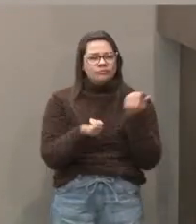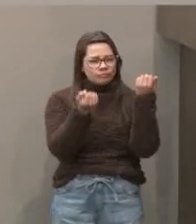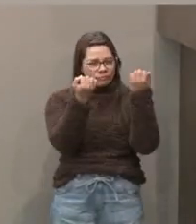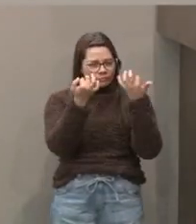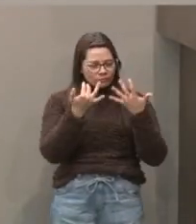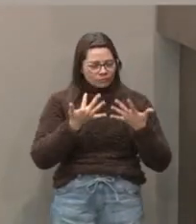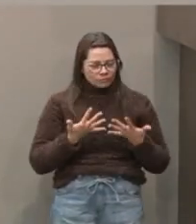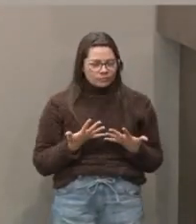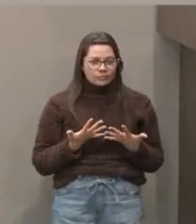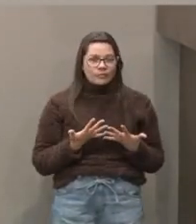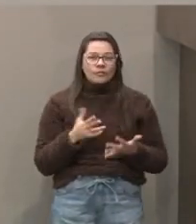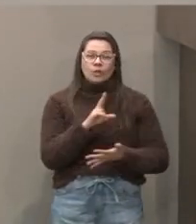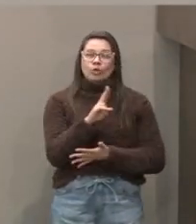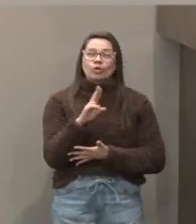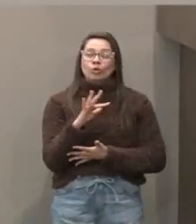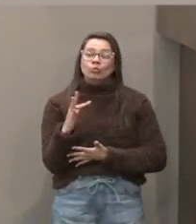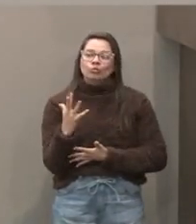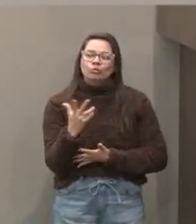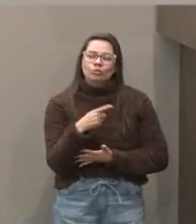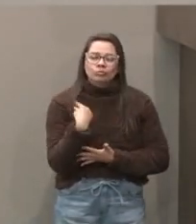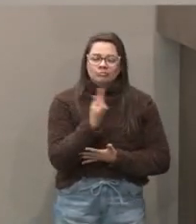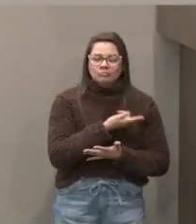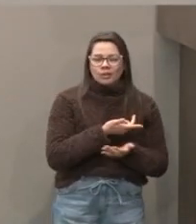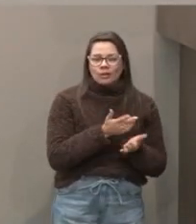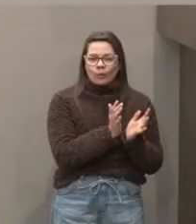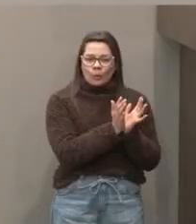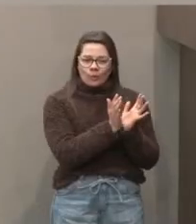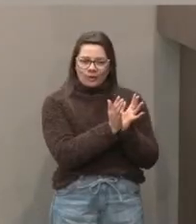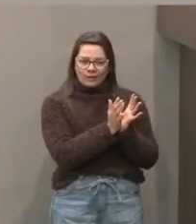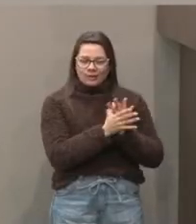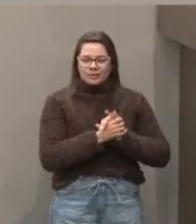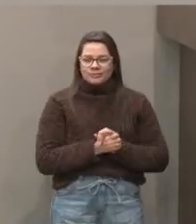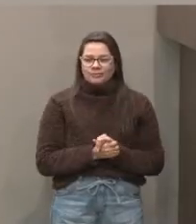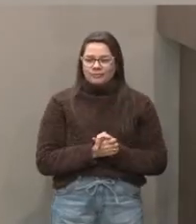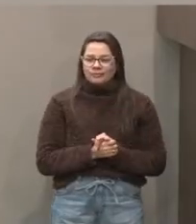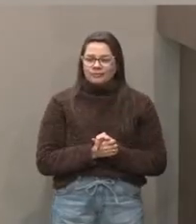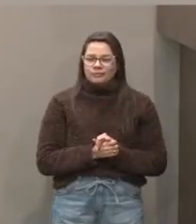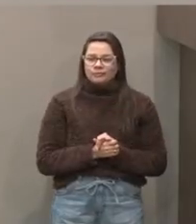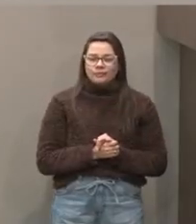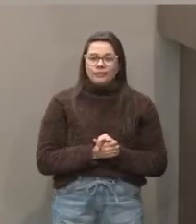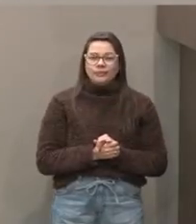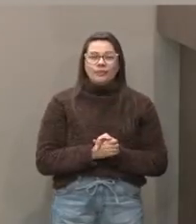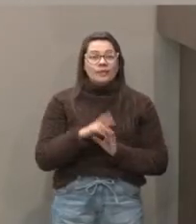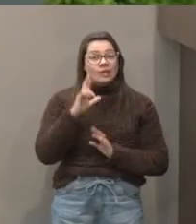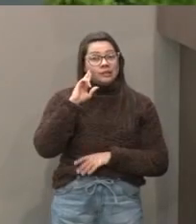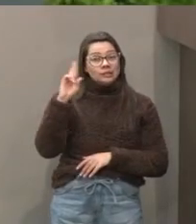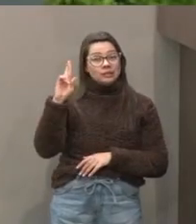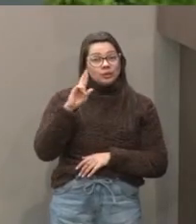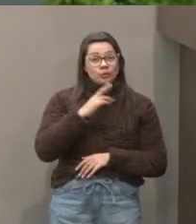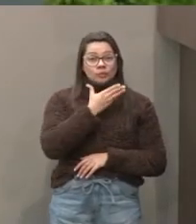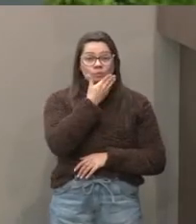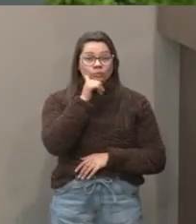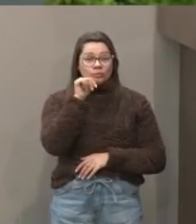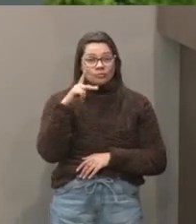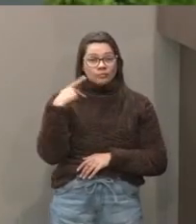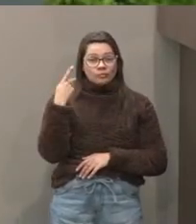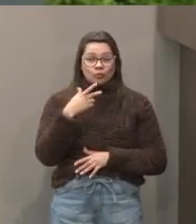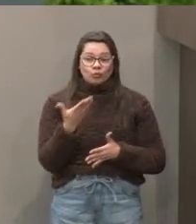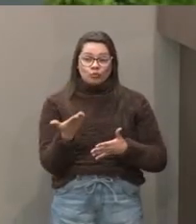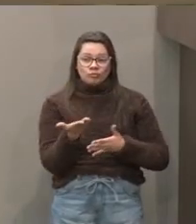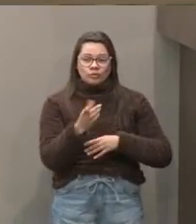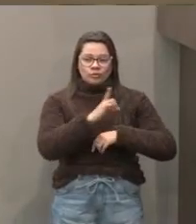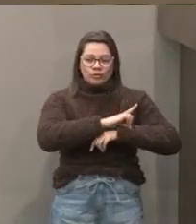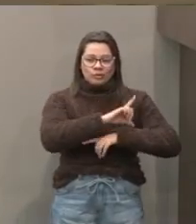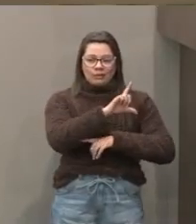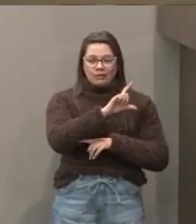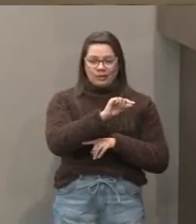dizer em nome de todos os nossos colegas. Senhores vereadores, hoje, 10 de